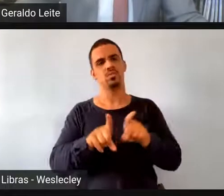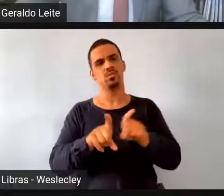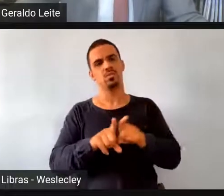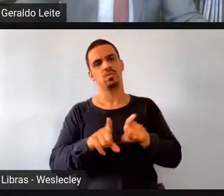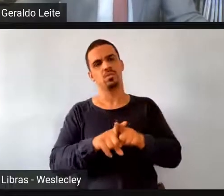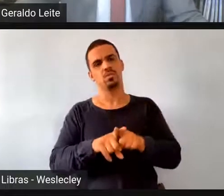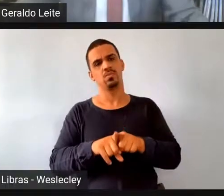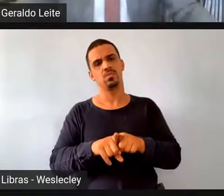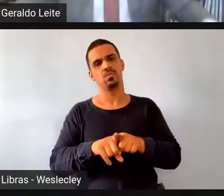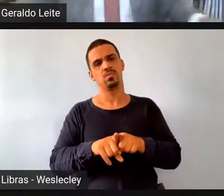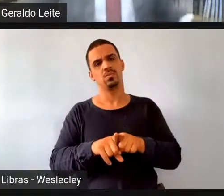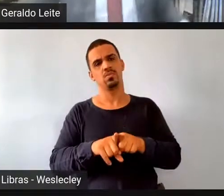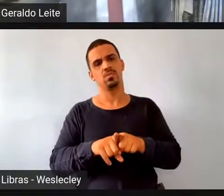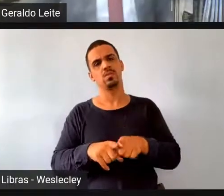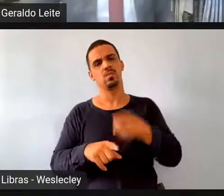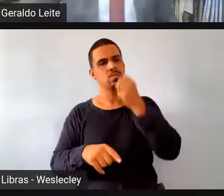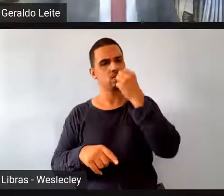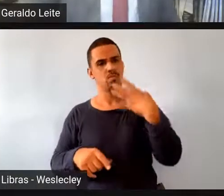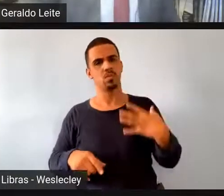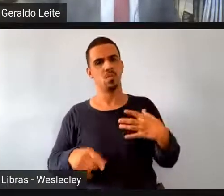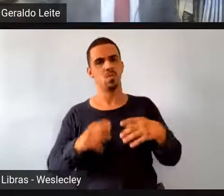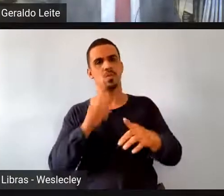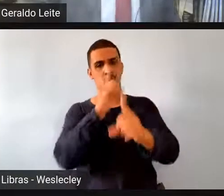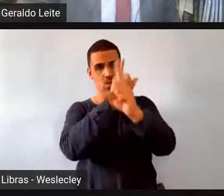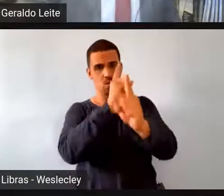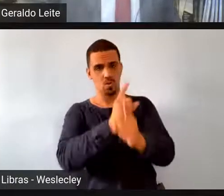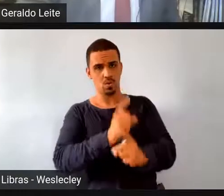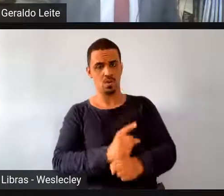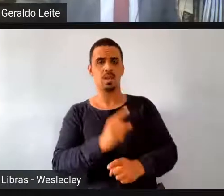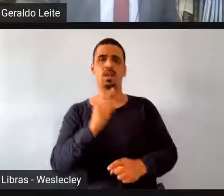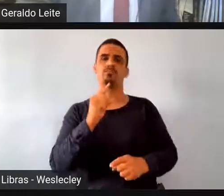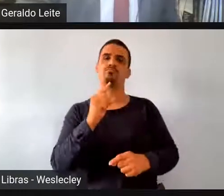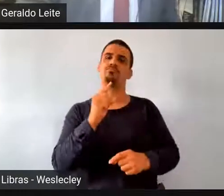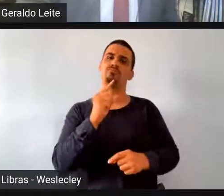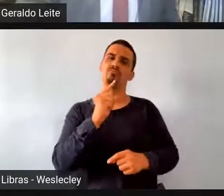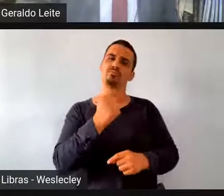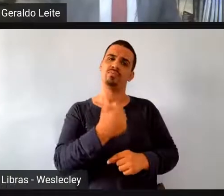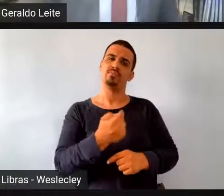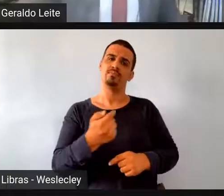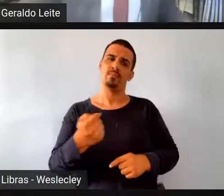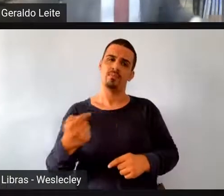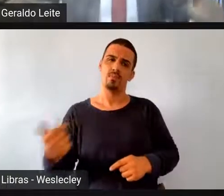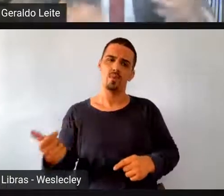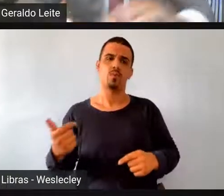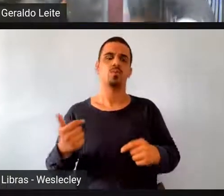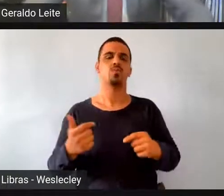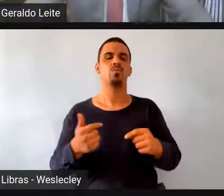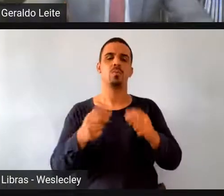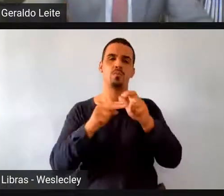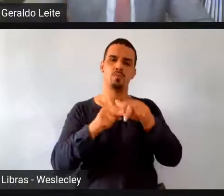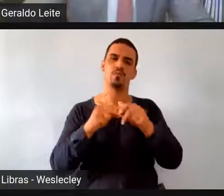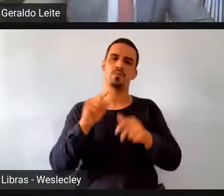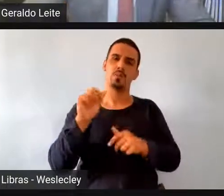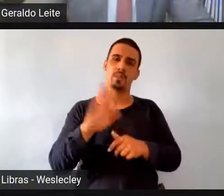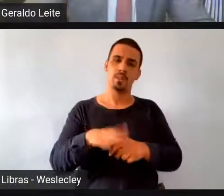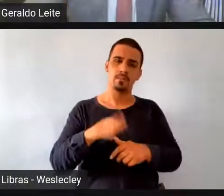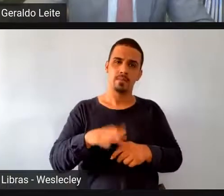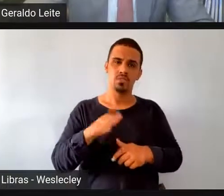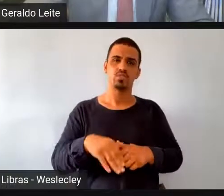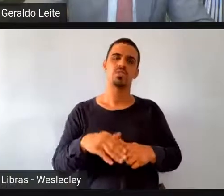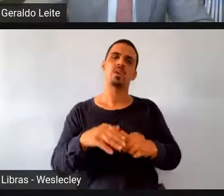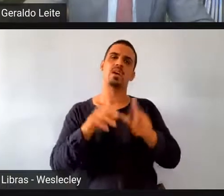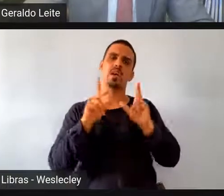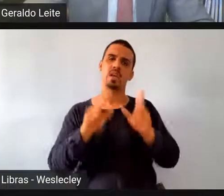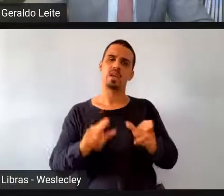muito fluidos e pouco identificados, né? Então, acho que o caminho para baratear realmente seria esse que o